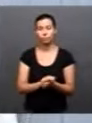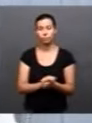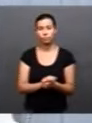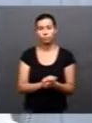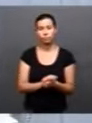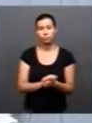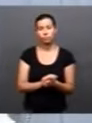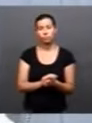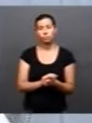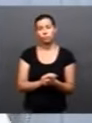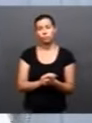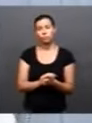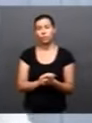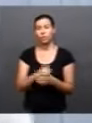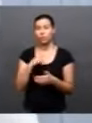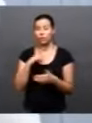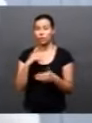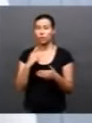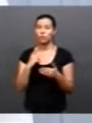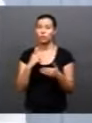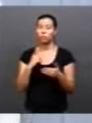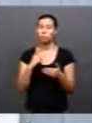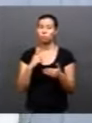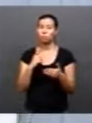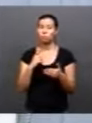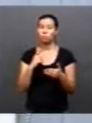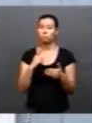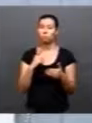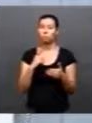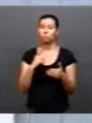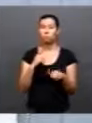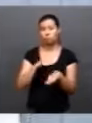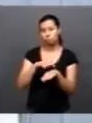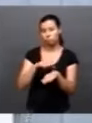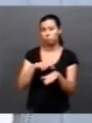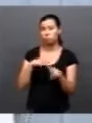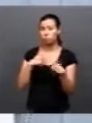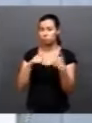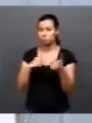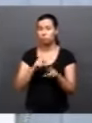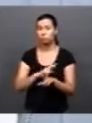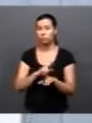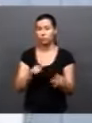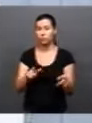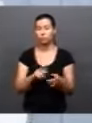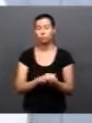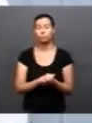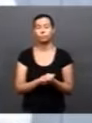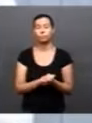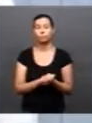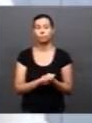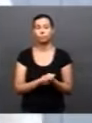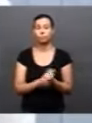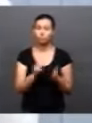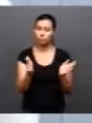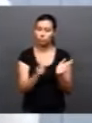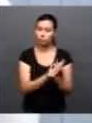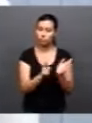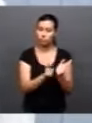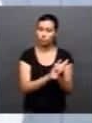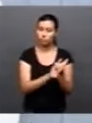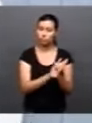produção completamente diferentes. Nós temos um tempo de trabalho completamente diferente. Uhum. Nós, jornalistas, é tudo sempre para